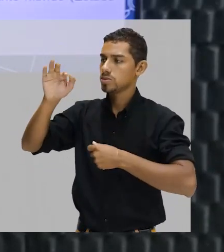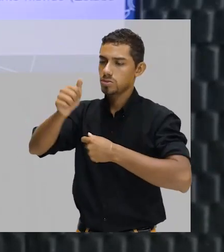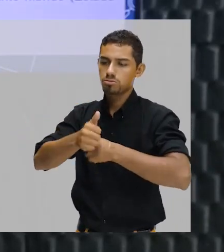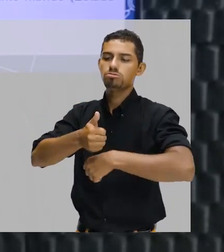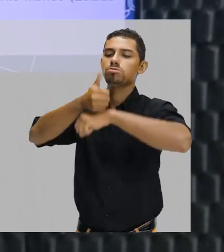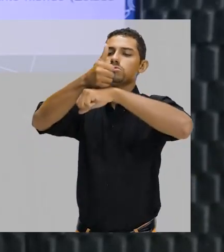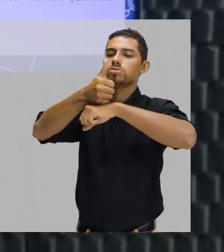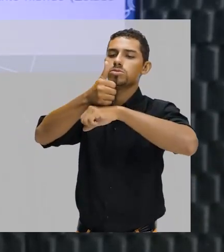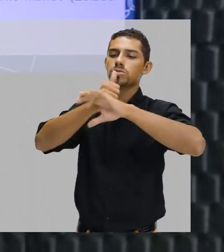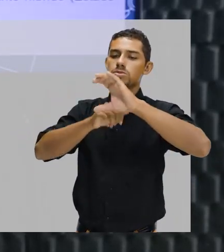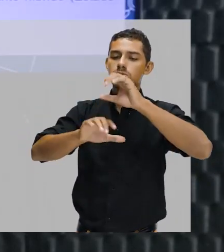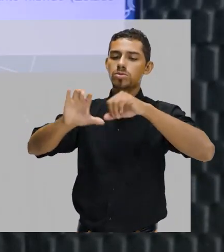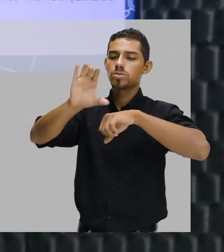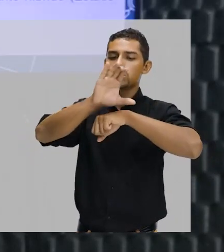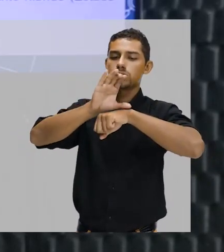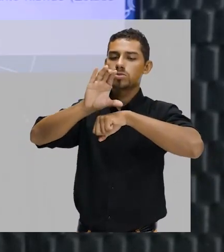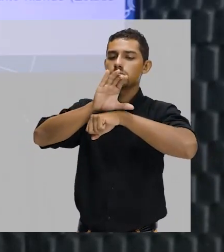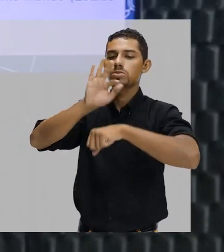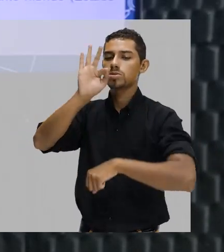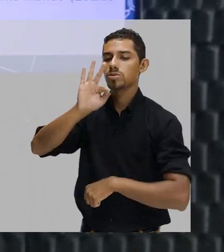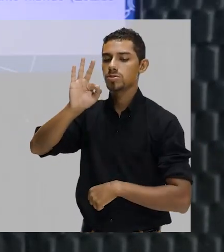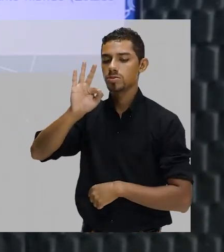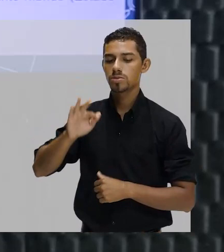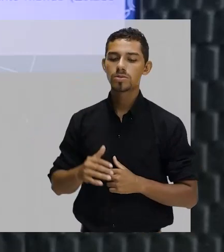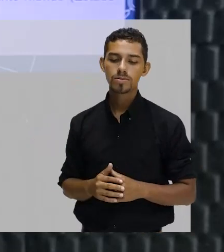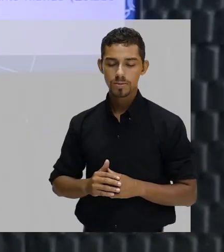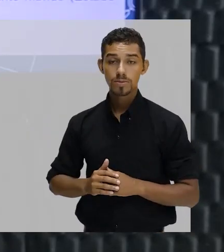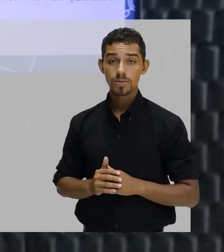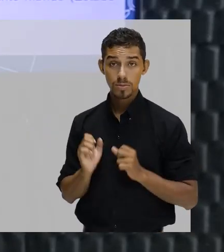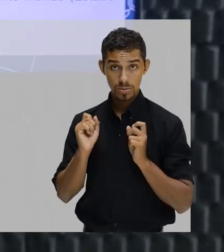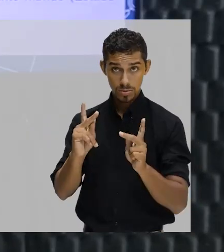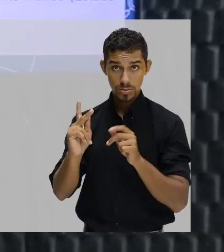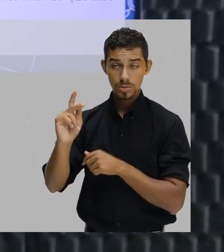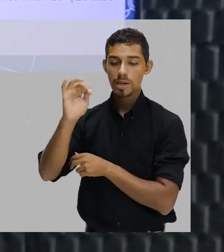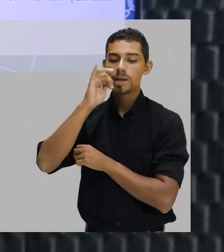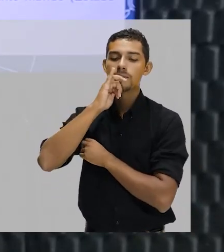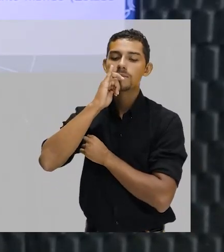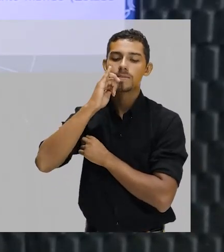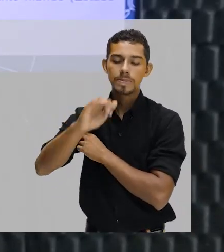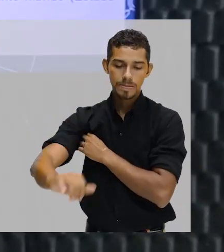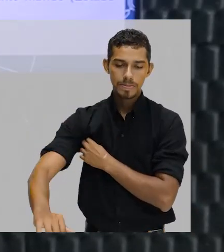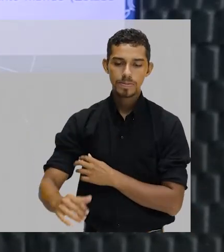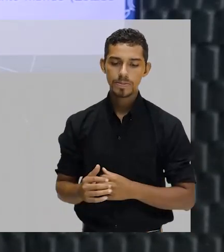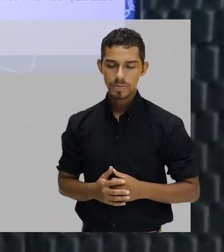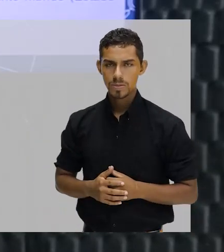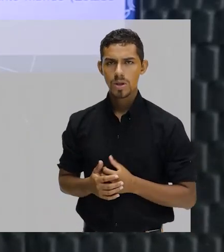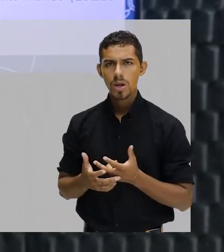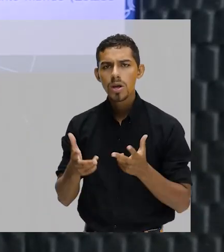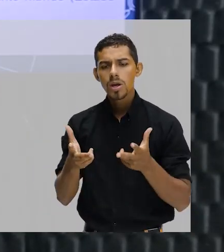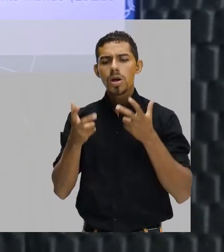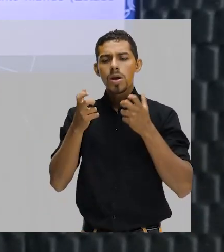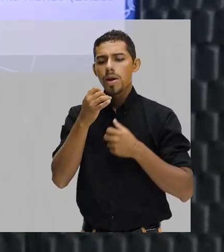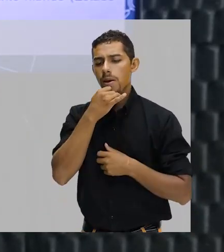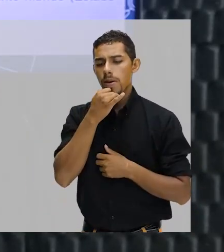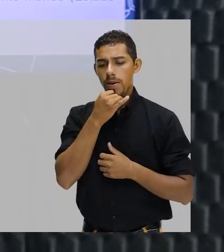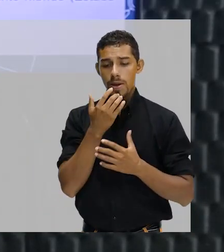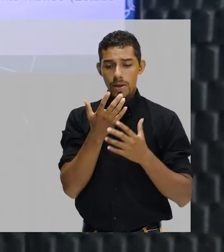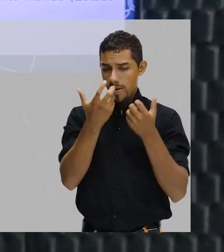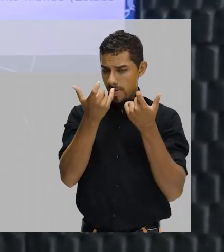maior, que é o ente, né, no caso, que é o ente da União. Beleza? Vou te dar um exemplo prático. Tu já percebeu, por exemplo, vamos falar de